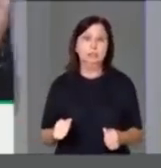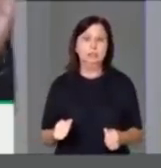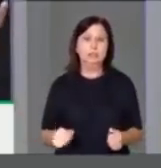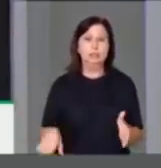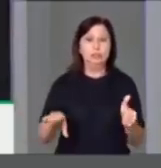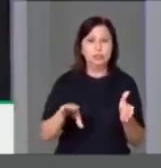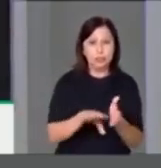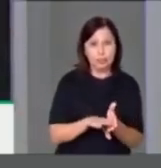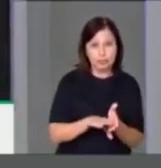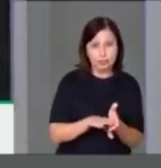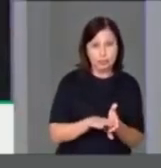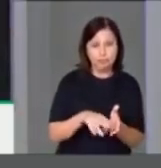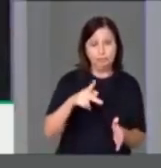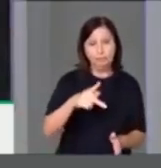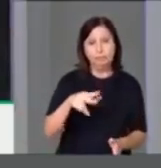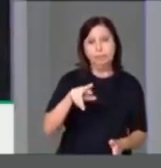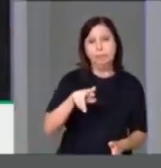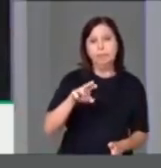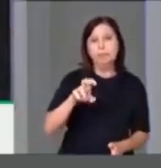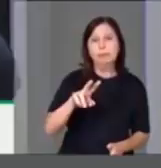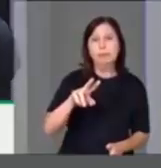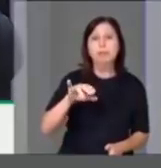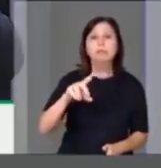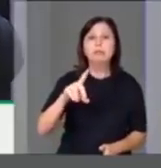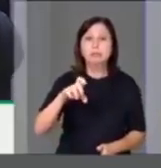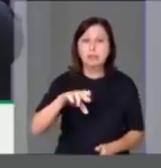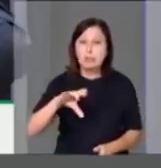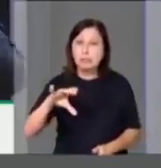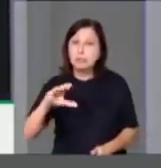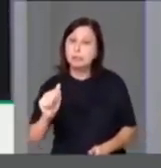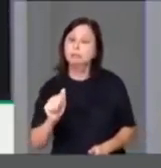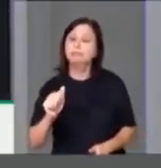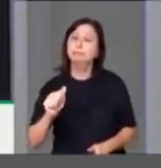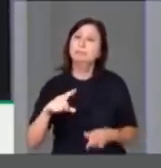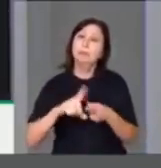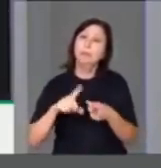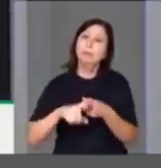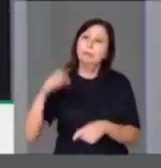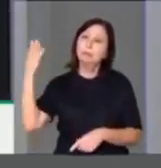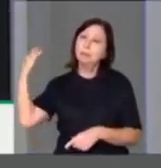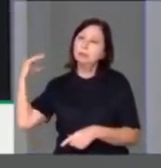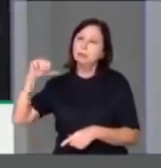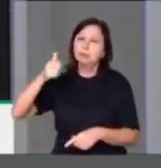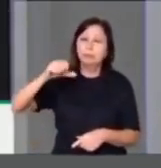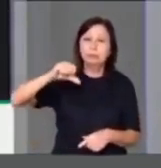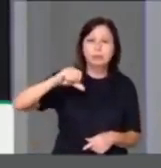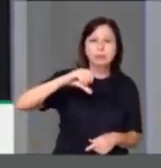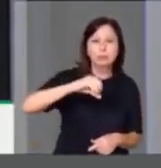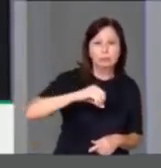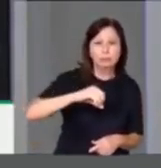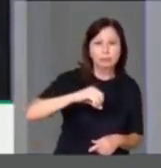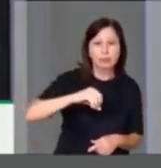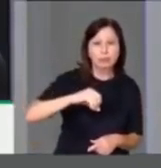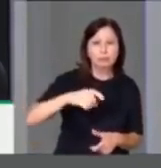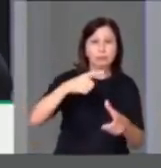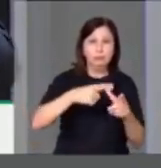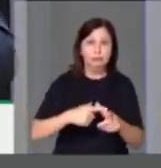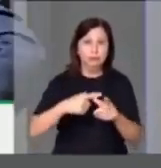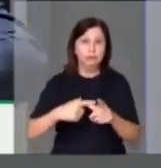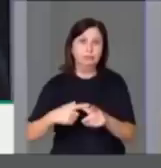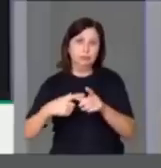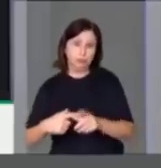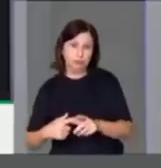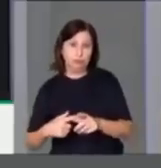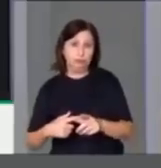teve experiência nos anos 90 com a inflação, não foi muito legal. Ou a gente se endivida mais, e a esquerda que fala em não dar dinheiro para os banqueiros, acho